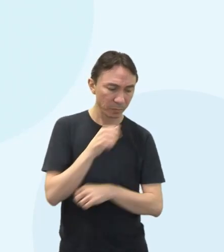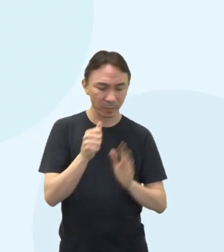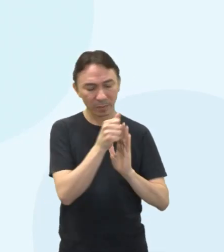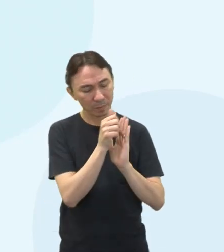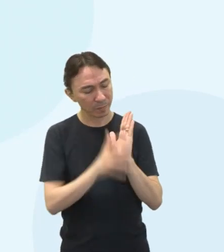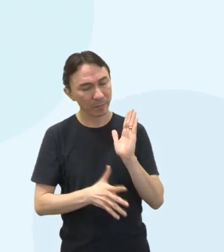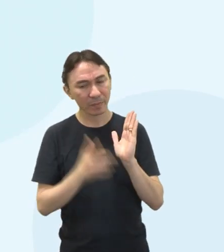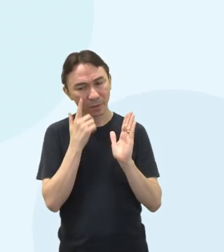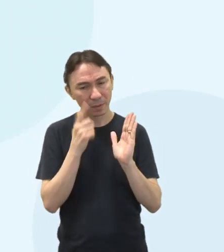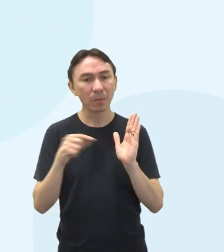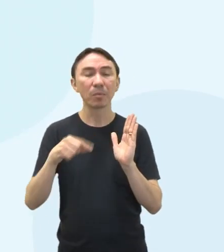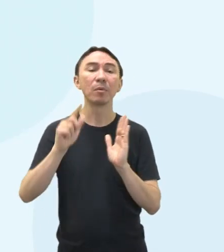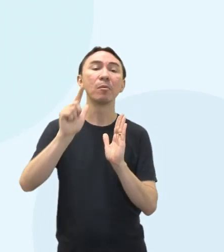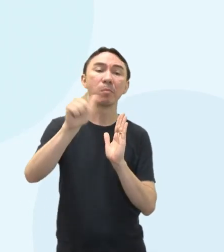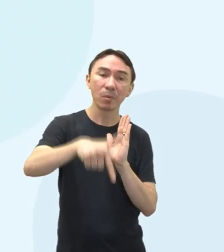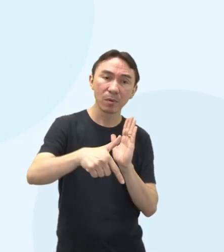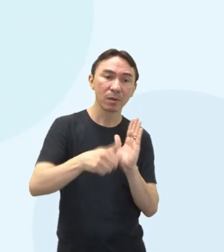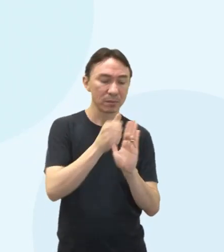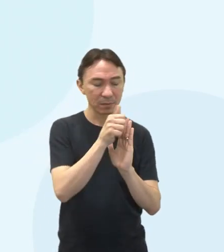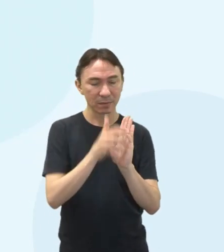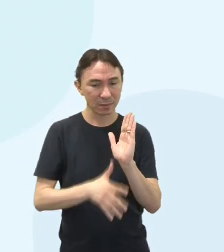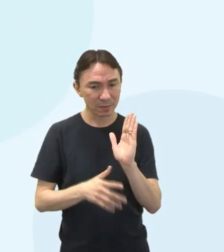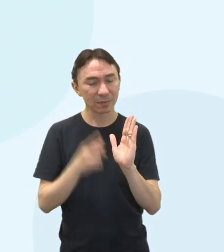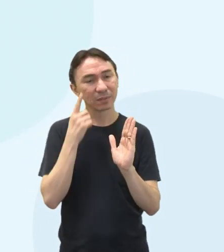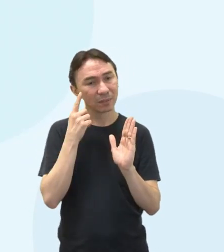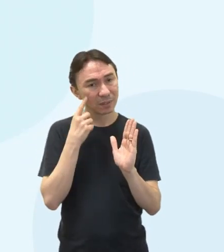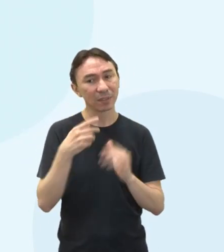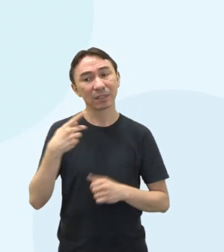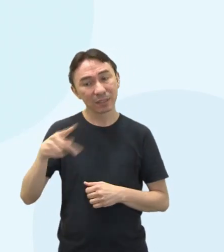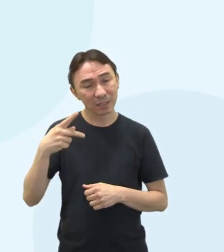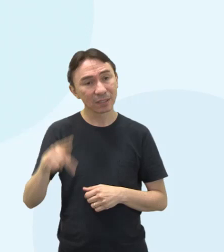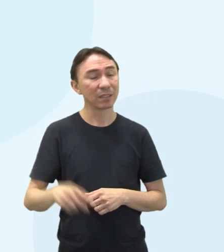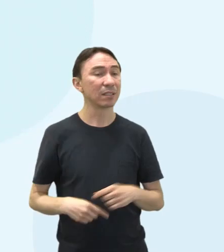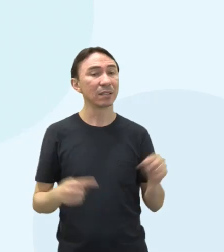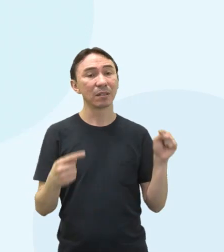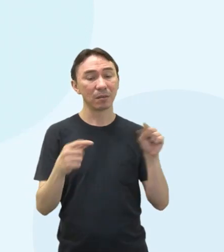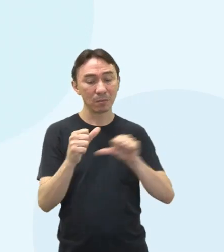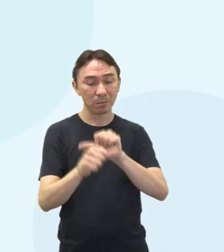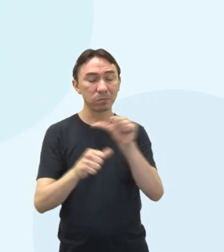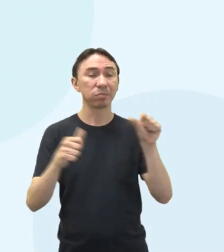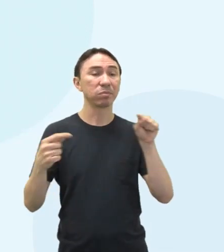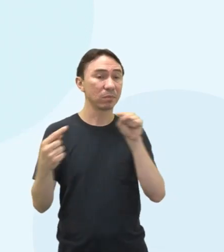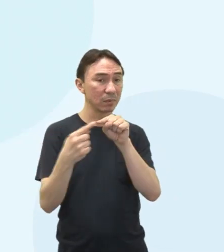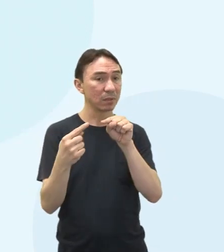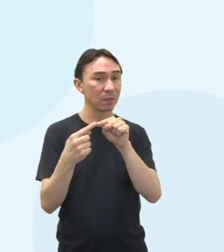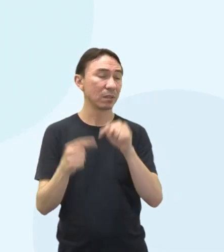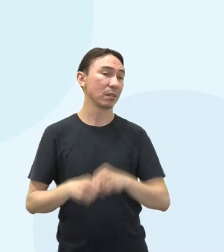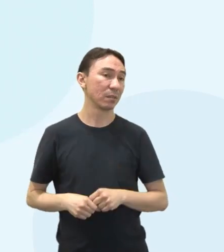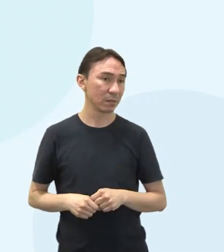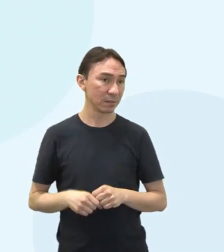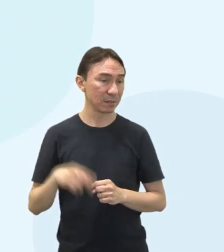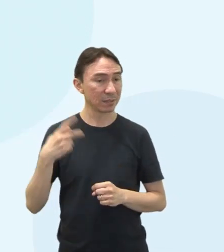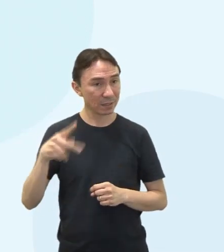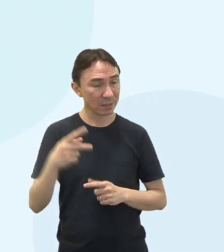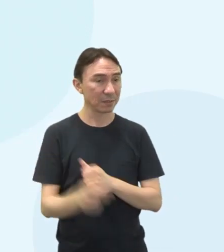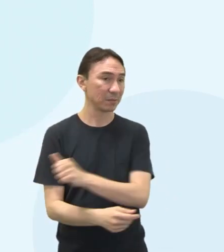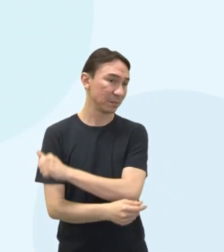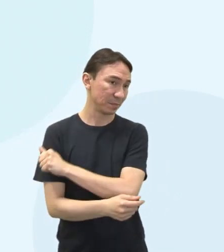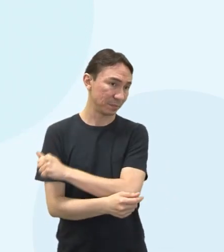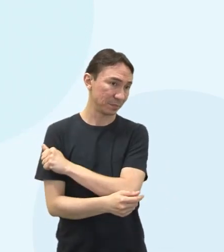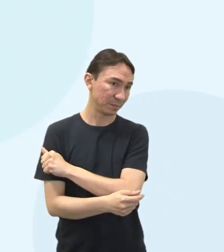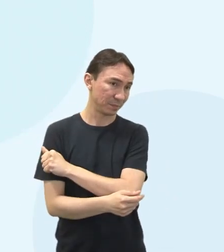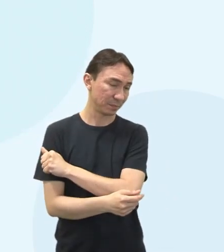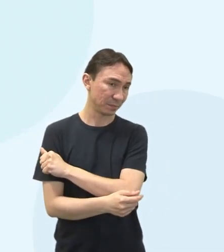que sejam específicas né métodos metodologias que considerem e compartilhamentos dos Estudantes breve